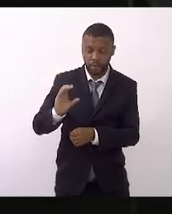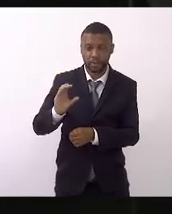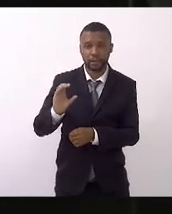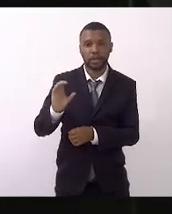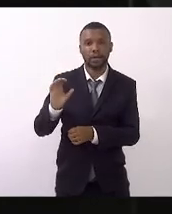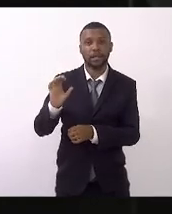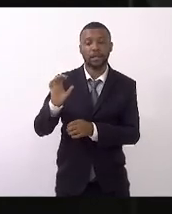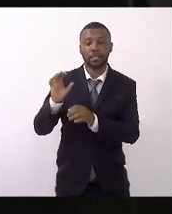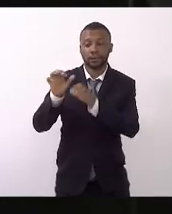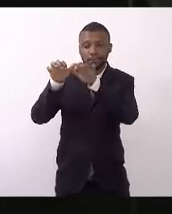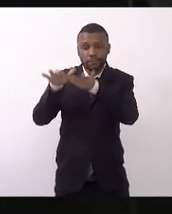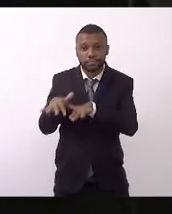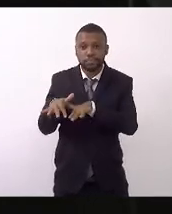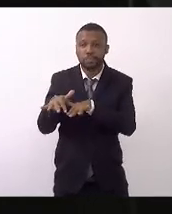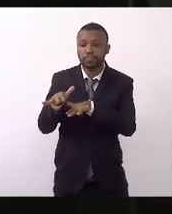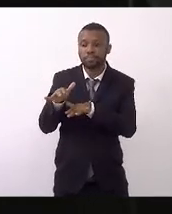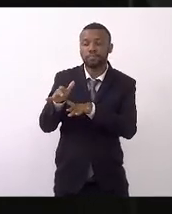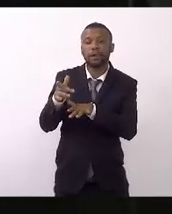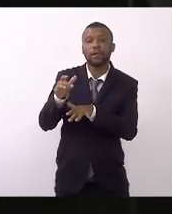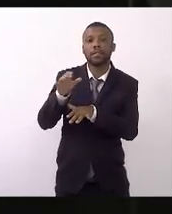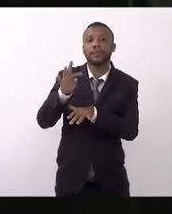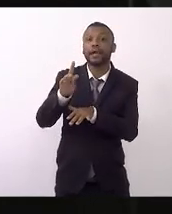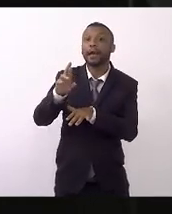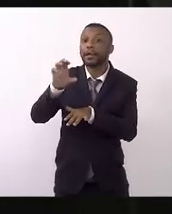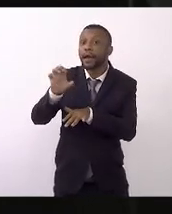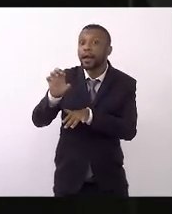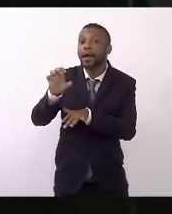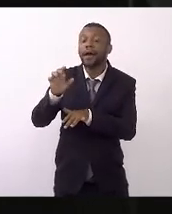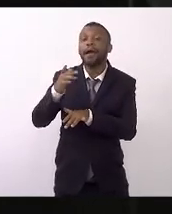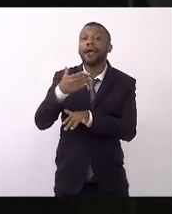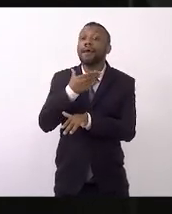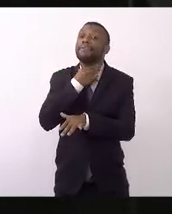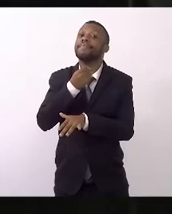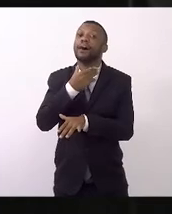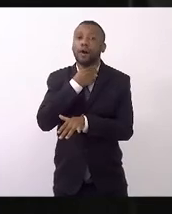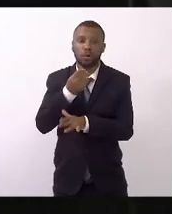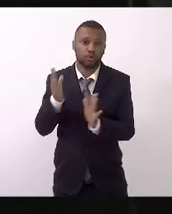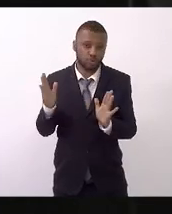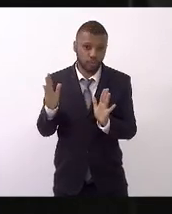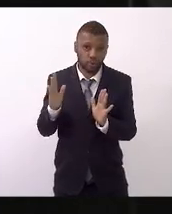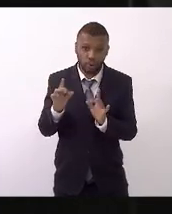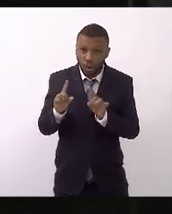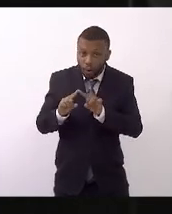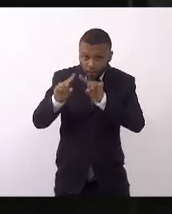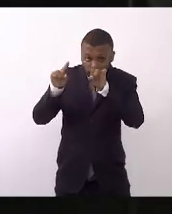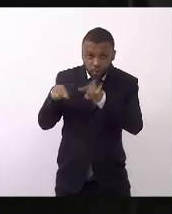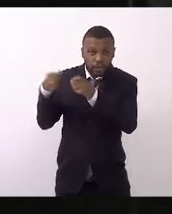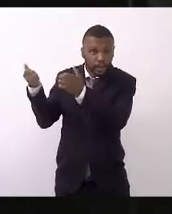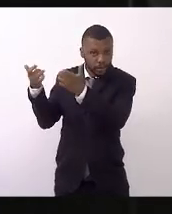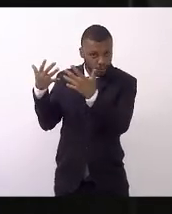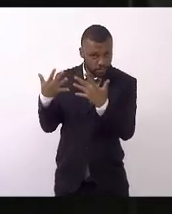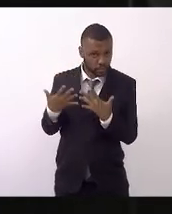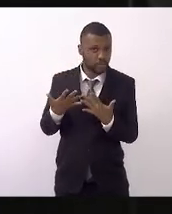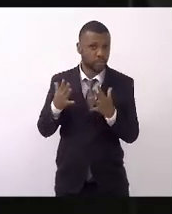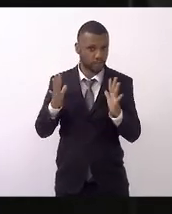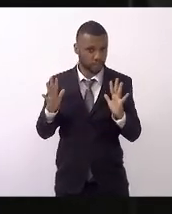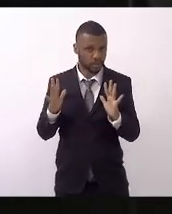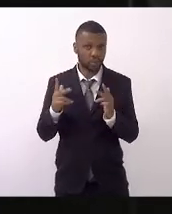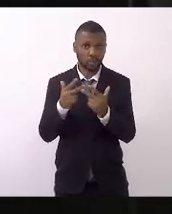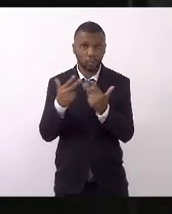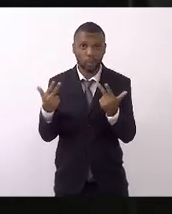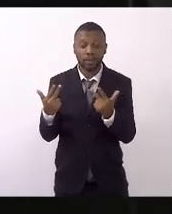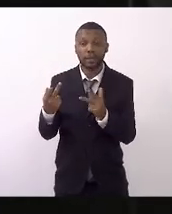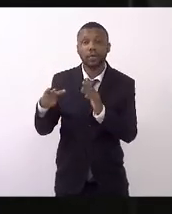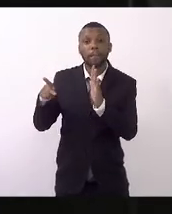o TRE, era falso. Isso o funcionário dizendo, coisa que o